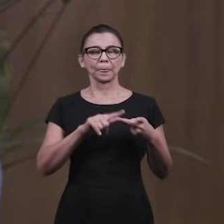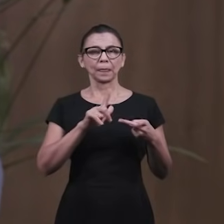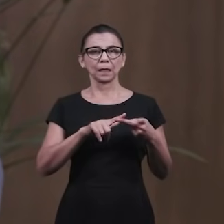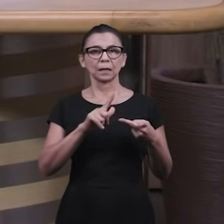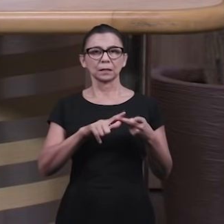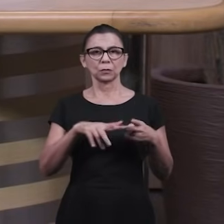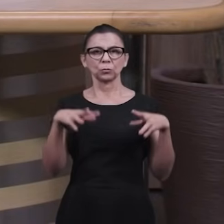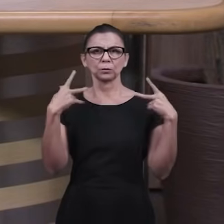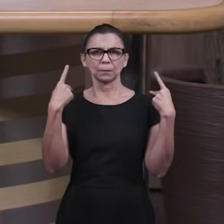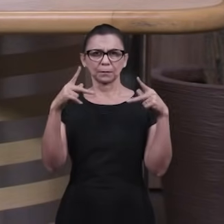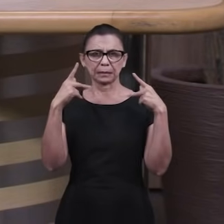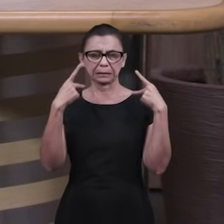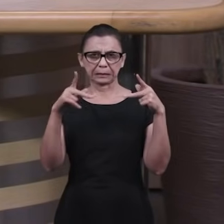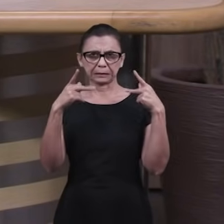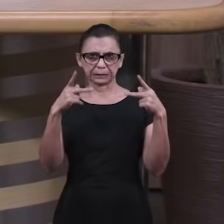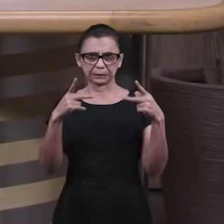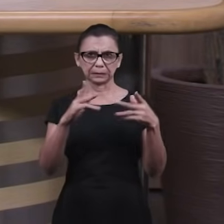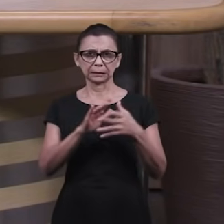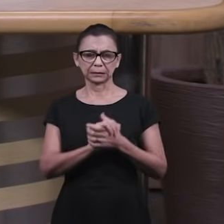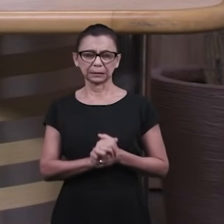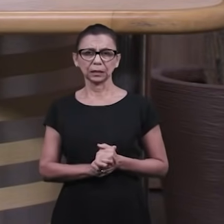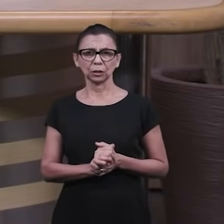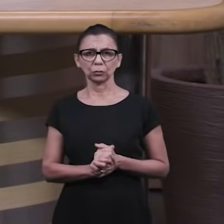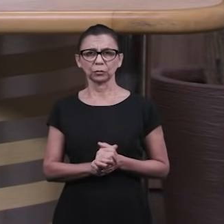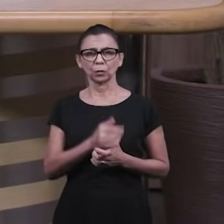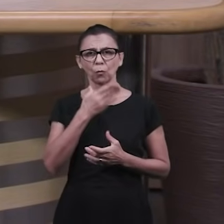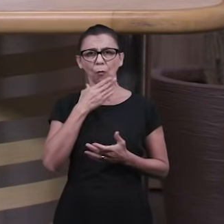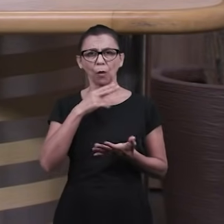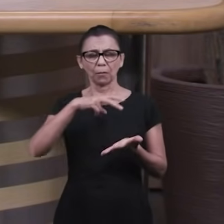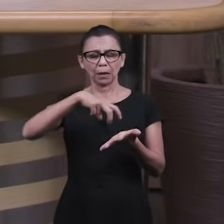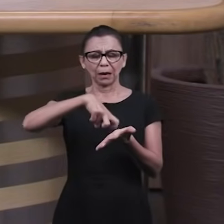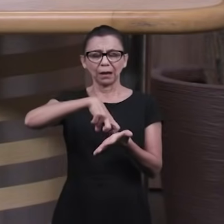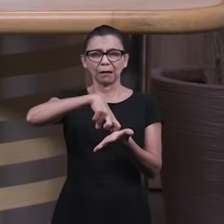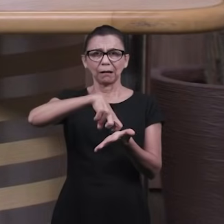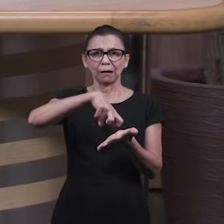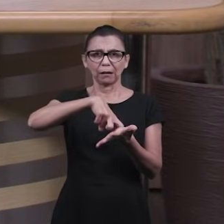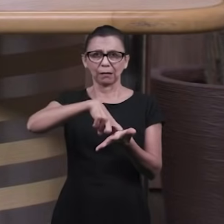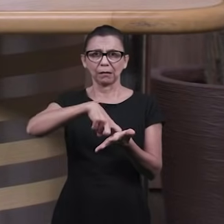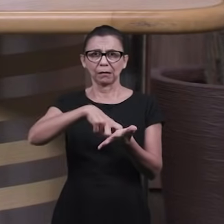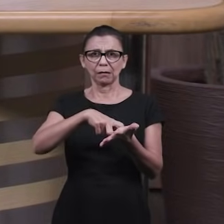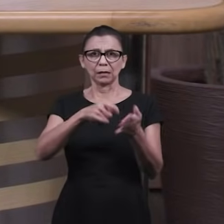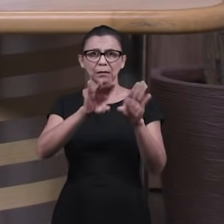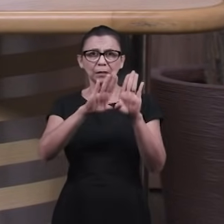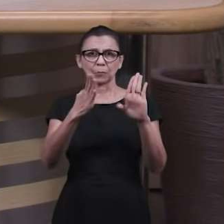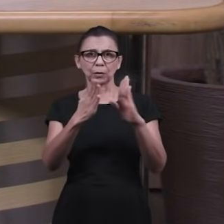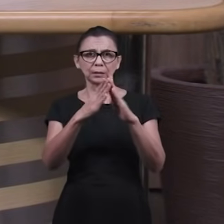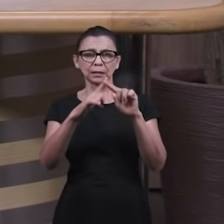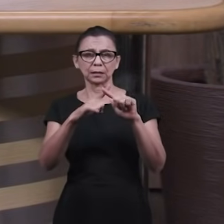pregação depois da cura do coxo na porta do templo, a segunda